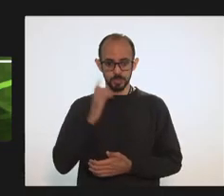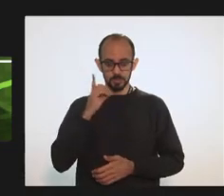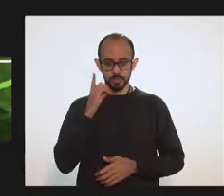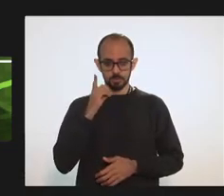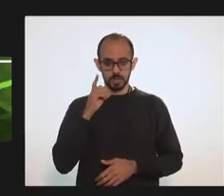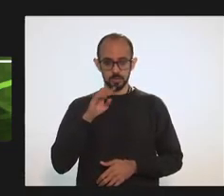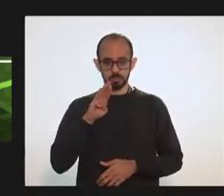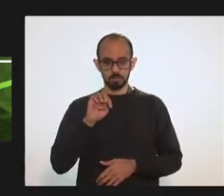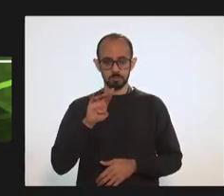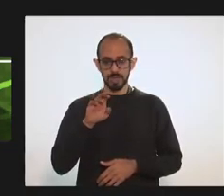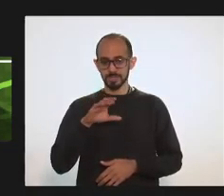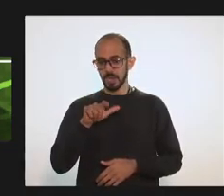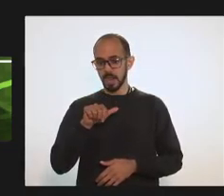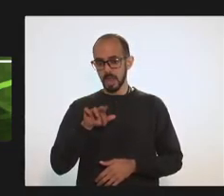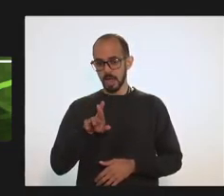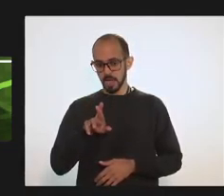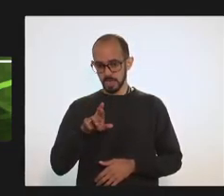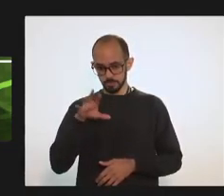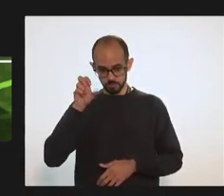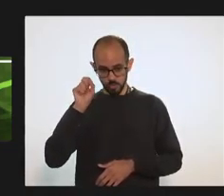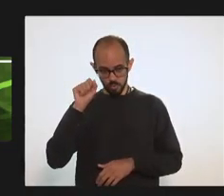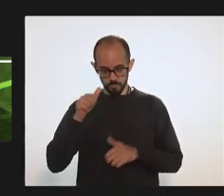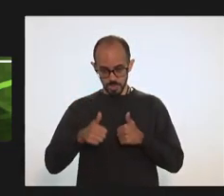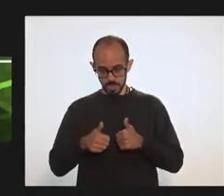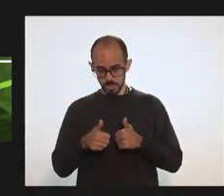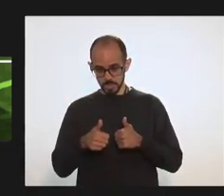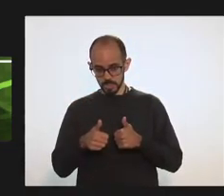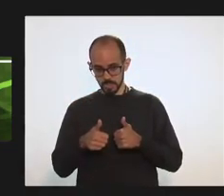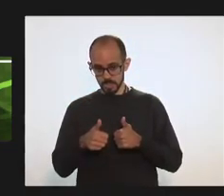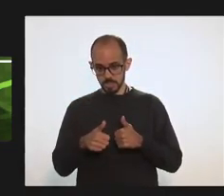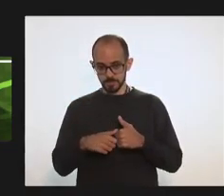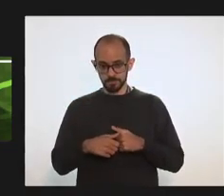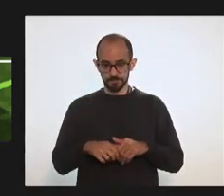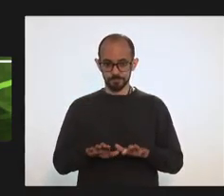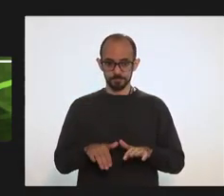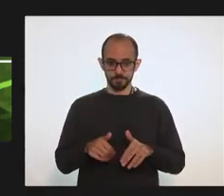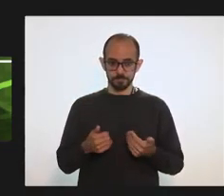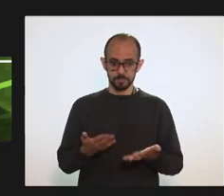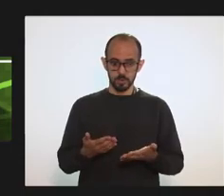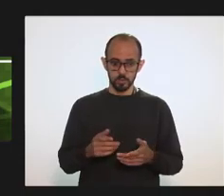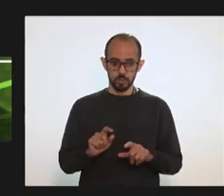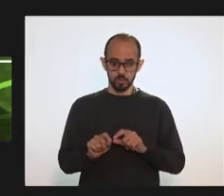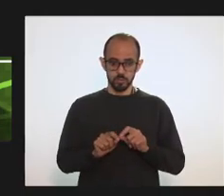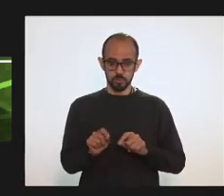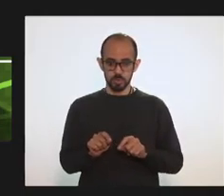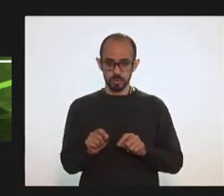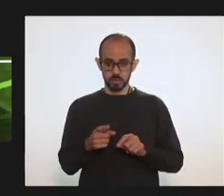Em discussão, o voto do relator. Os senhores que acordam, permaneçam como estão.